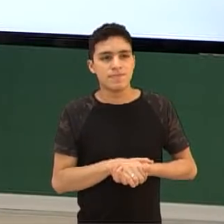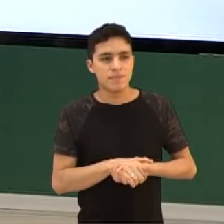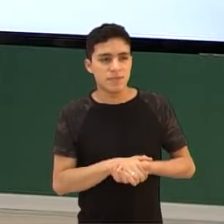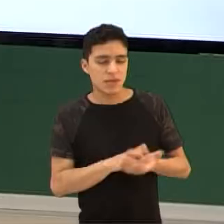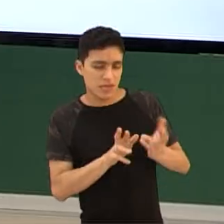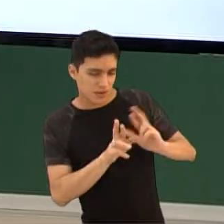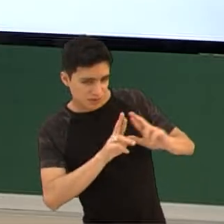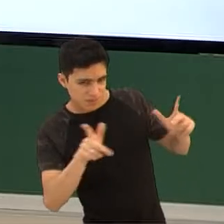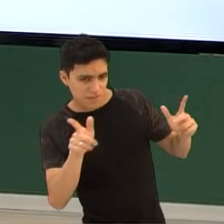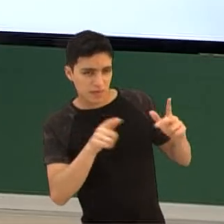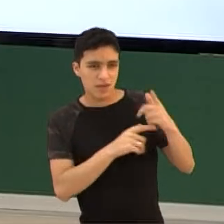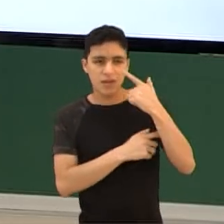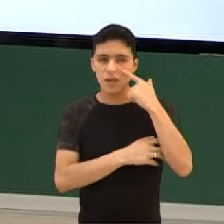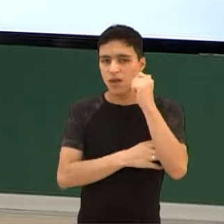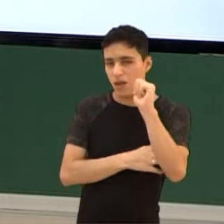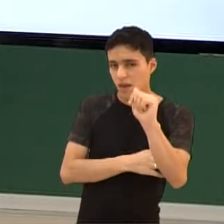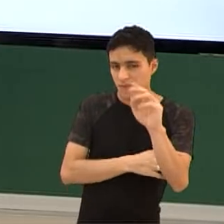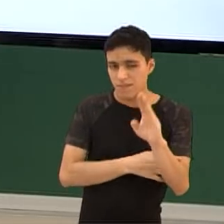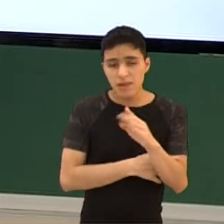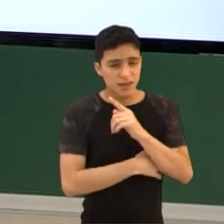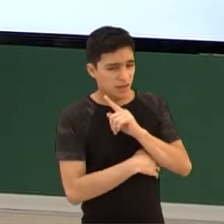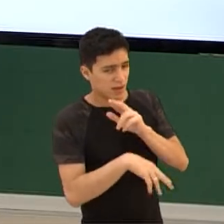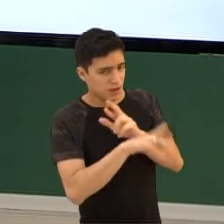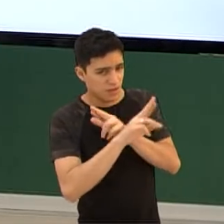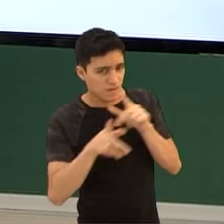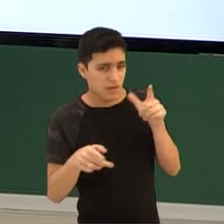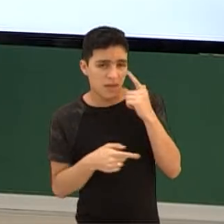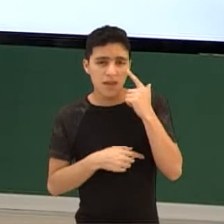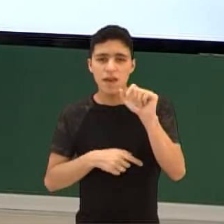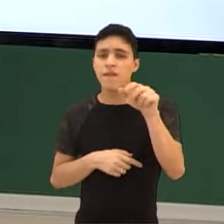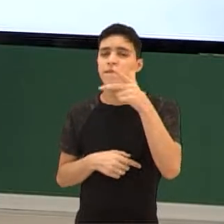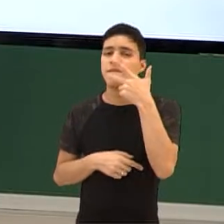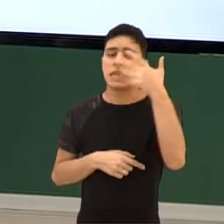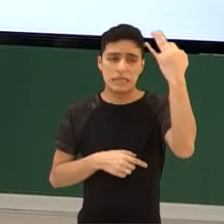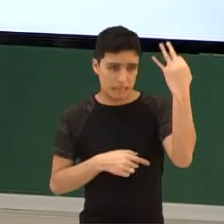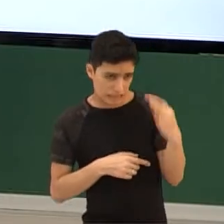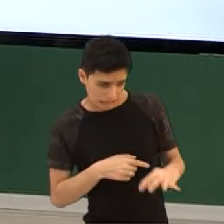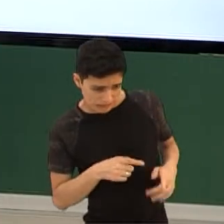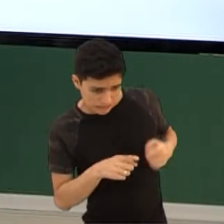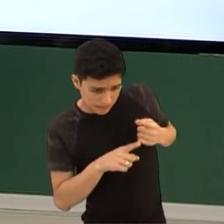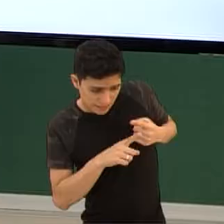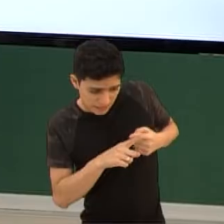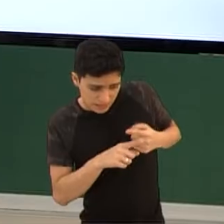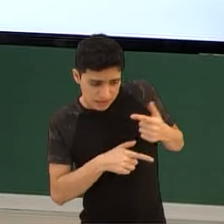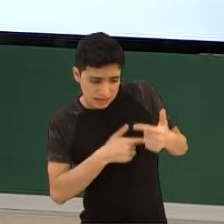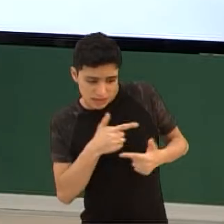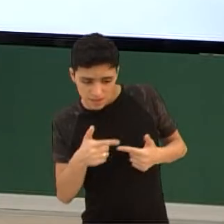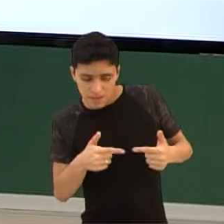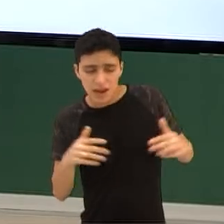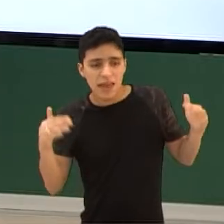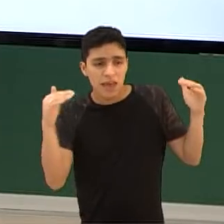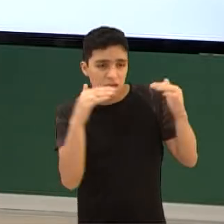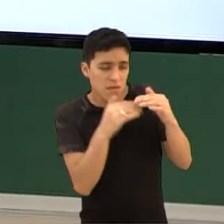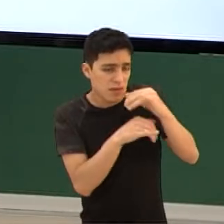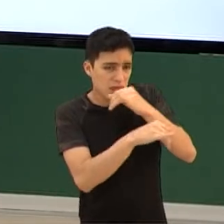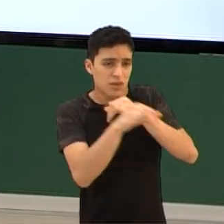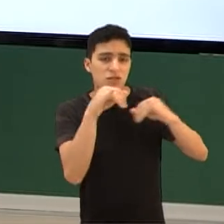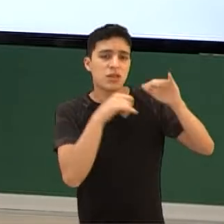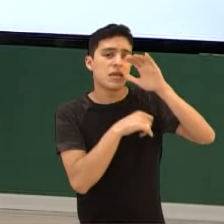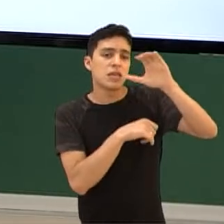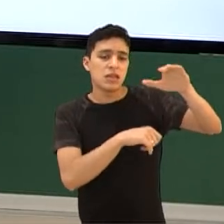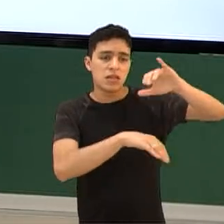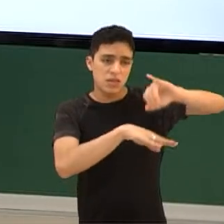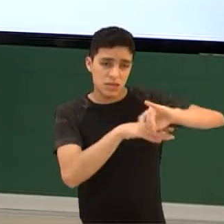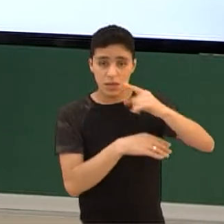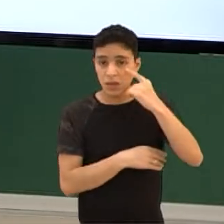leve diferença entre a alternativa A e B. Né? Percebam que o item A ele fala assim, certa, pois o trabalho é igual à energia cinética do corpo, e